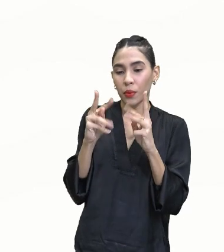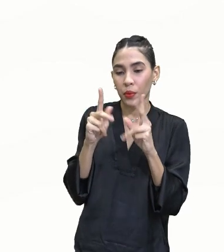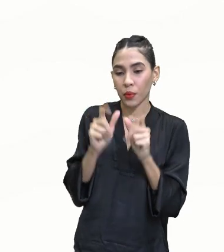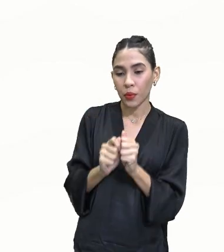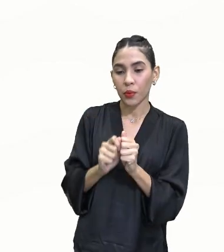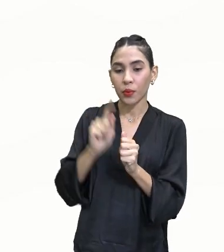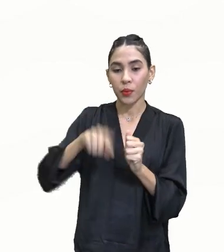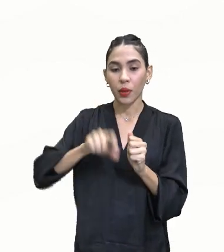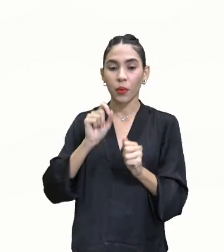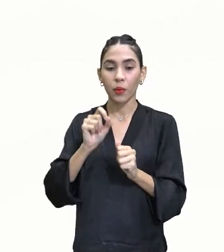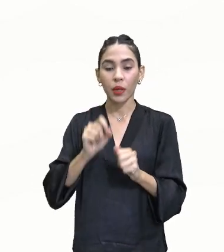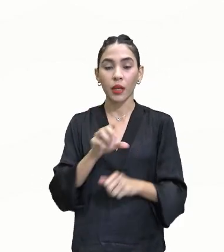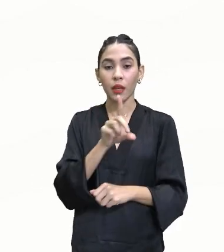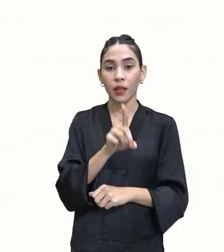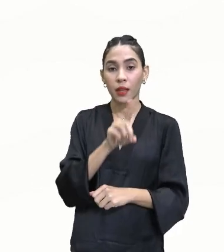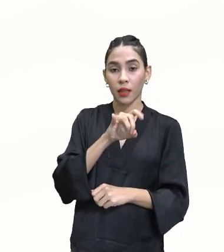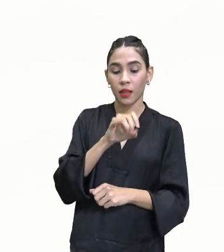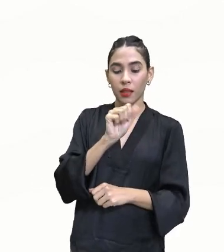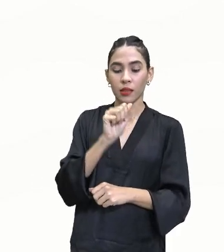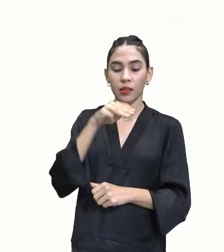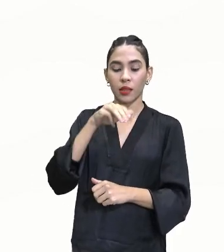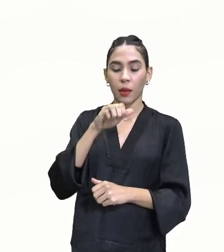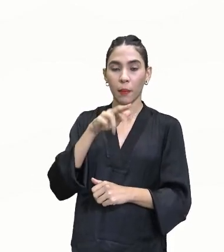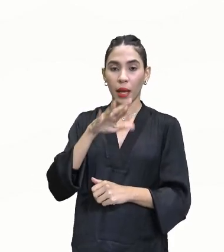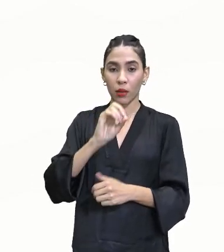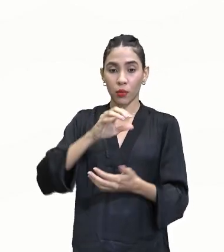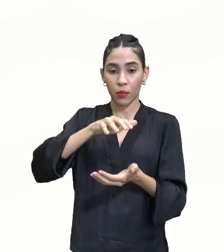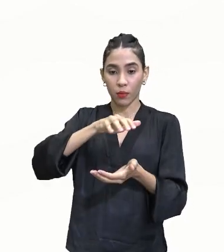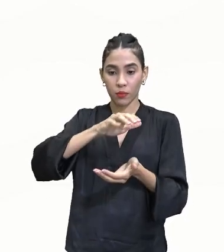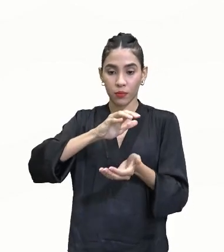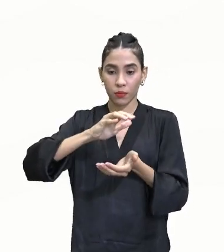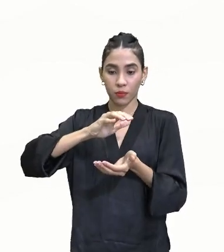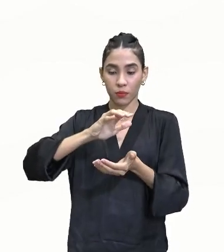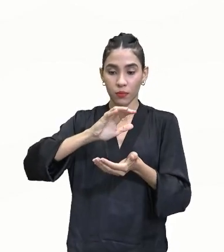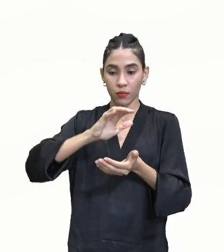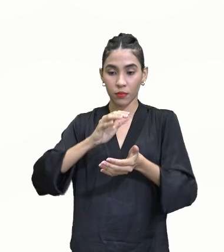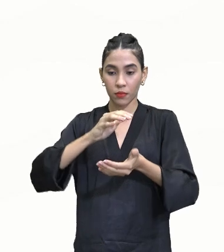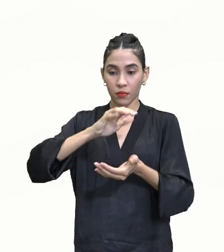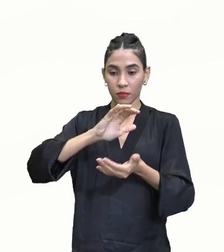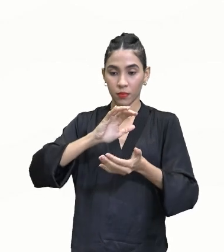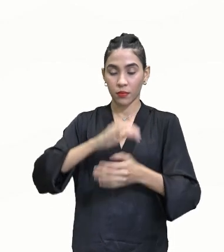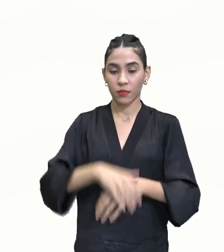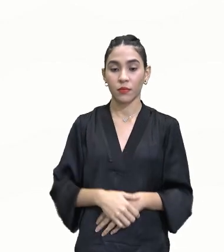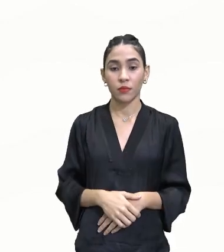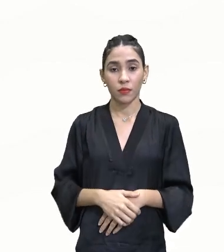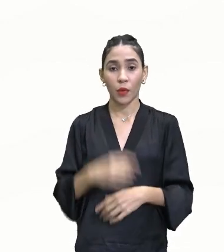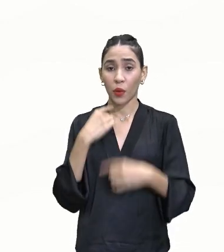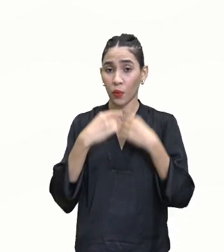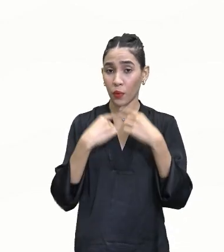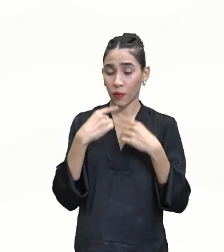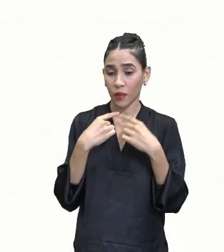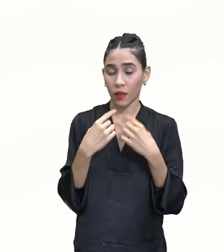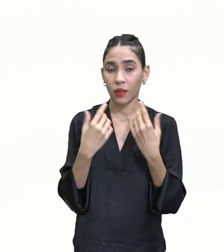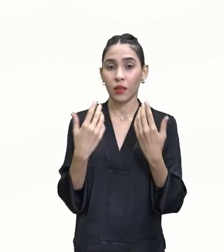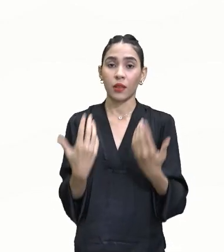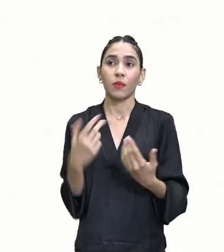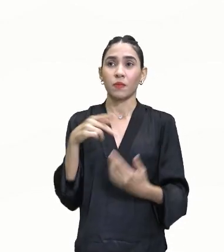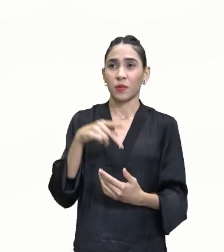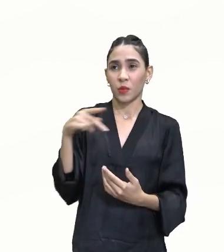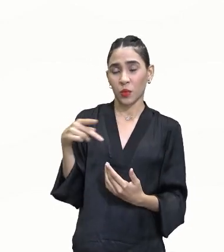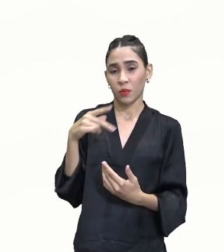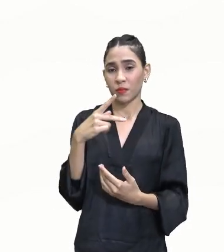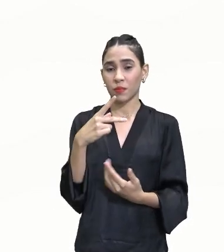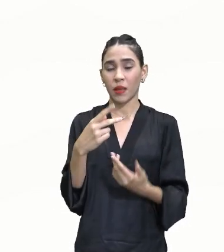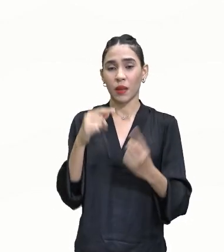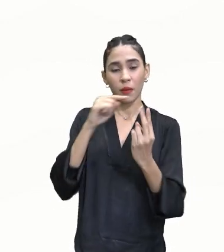daqui é o diâmetro. Ok, turma? Alguma dúvida? Professora, esse